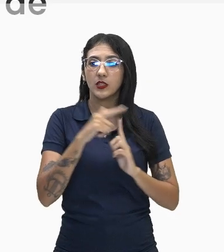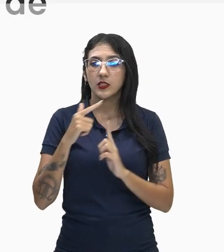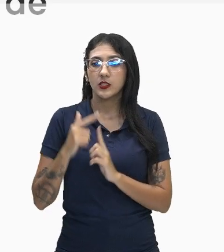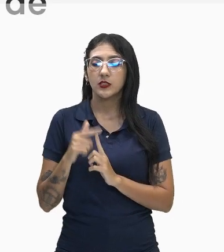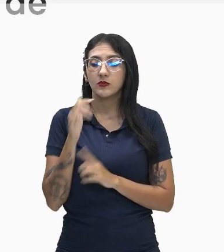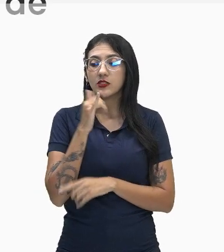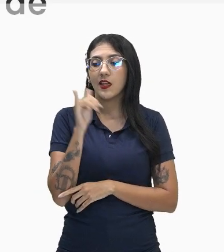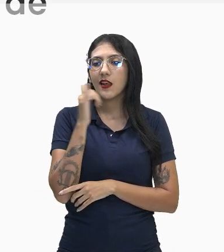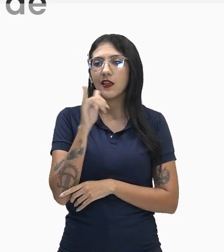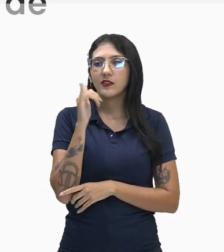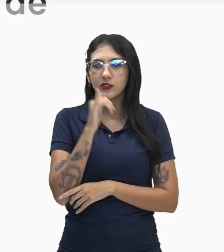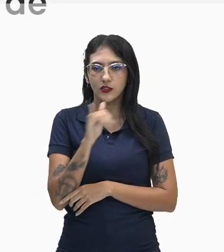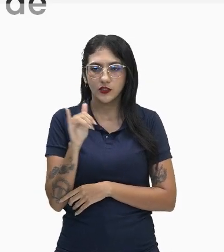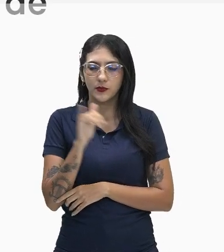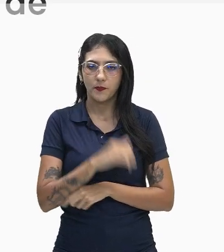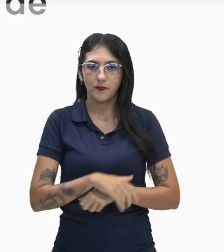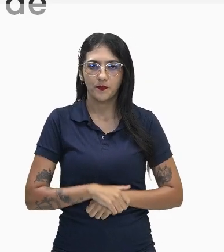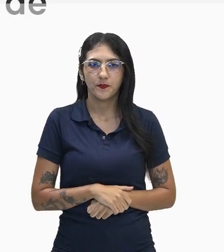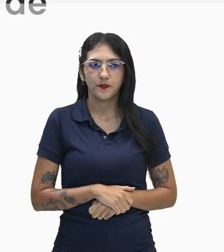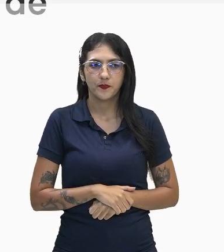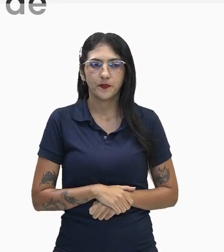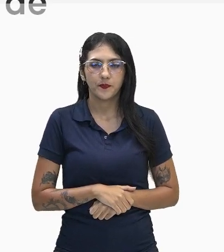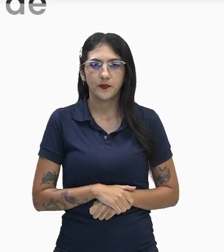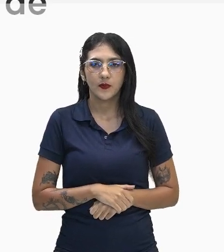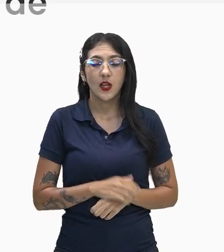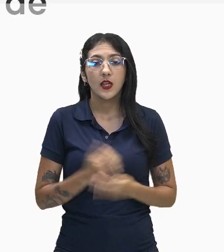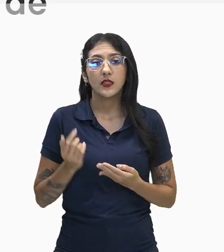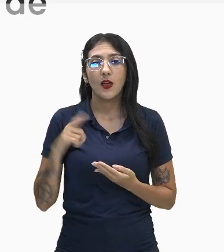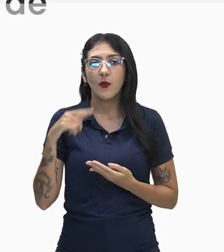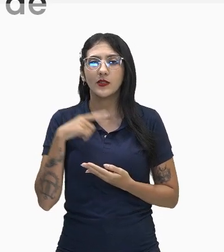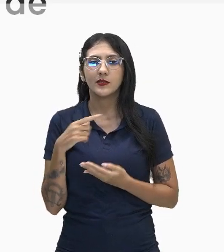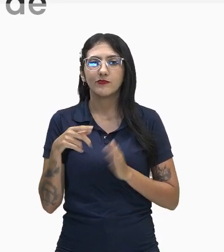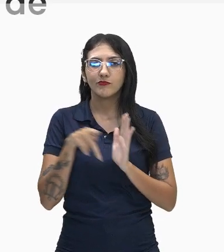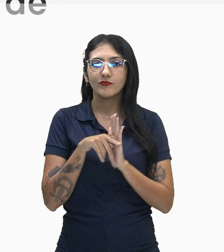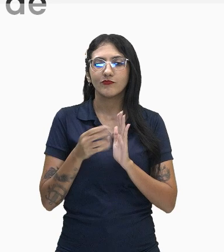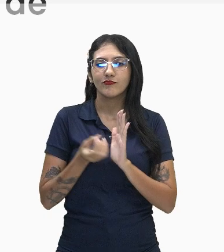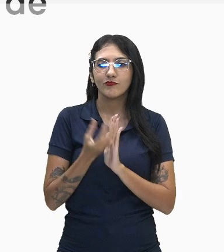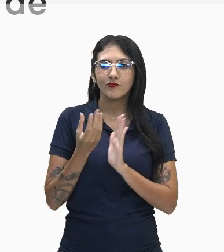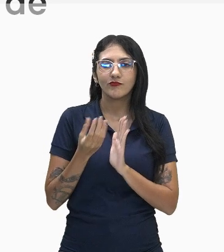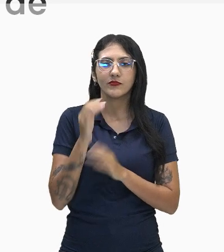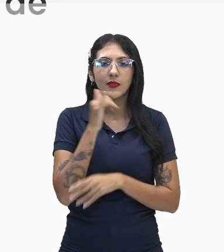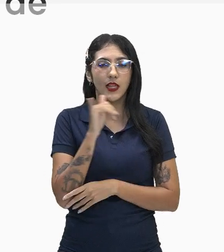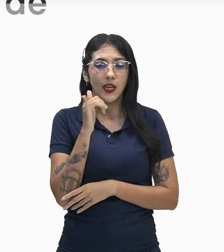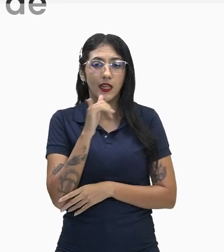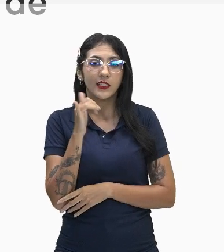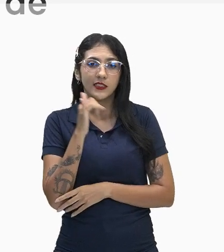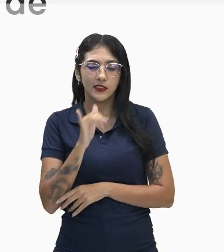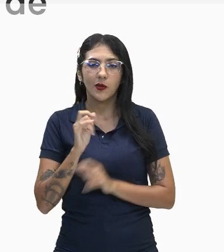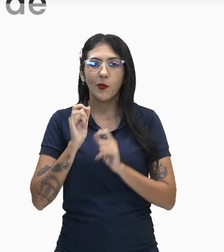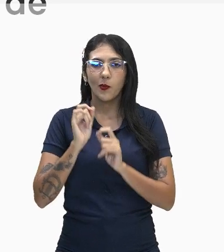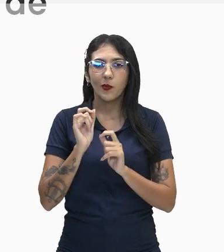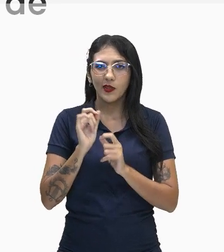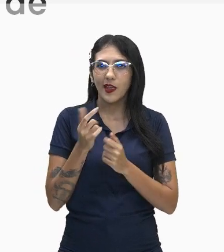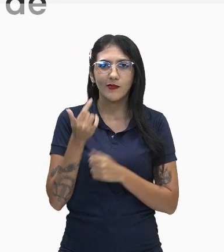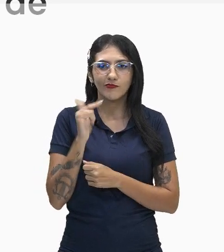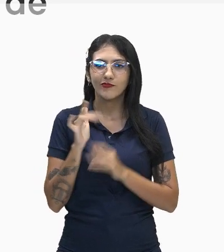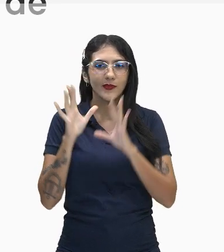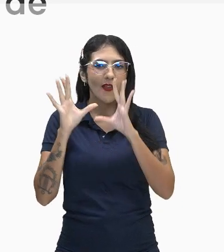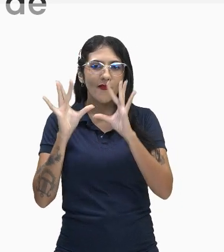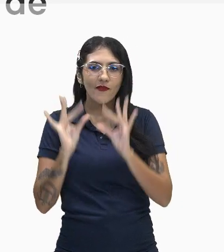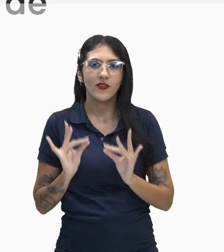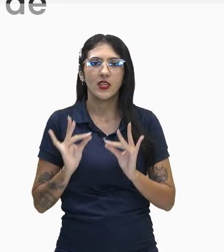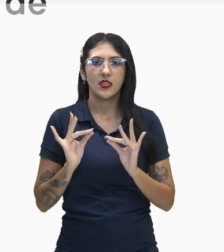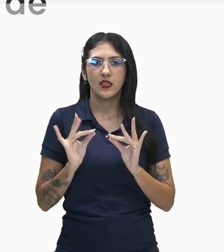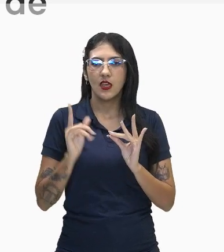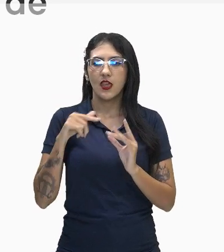gente vai verificar que as fontes, essas fontes, elas são consideradas fontes inesgotáveis,